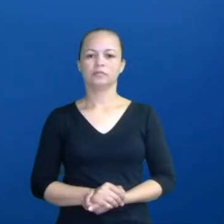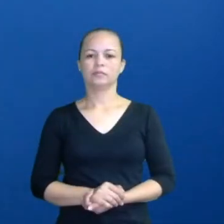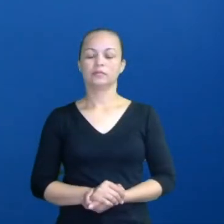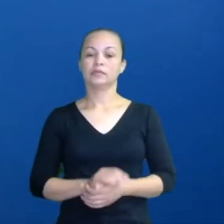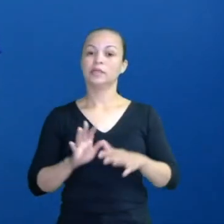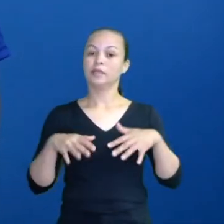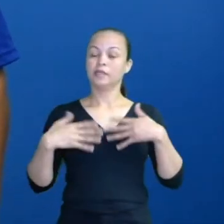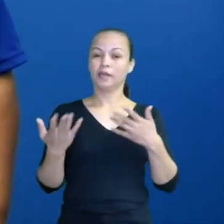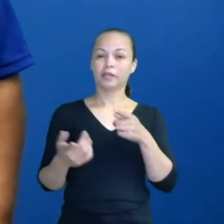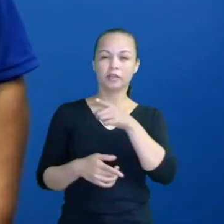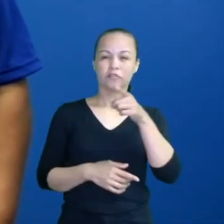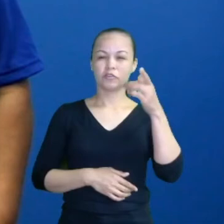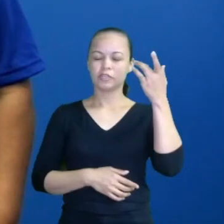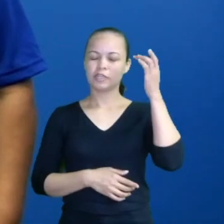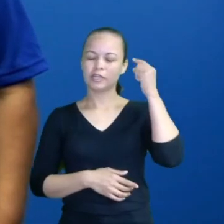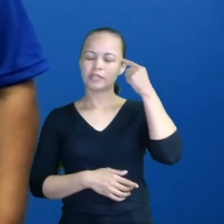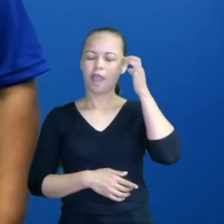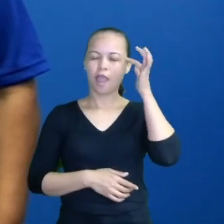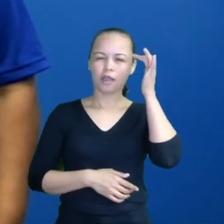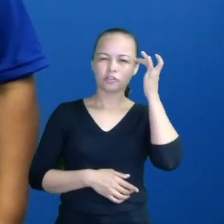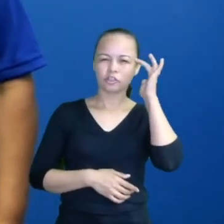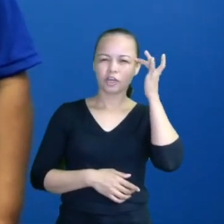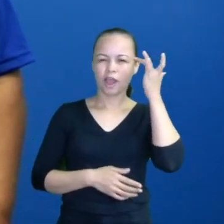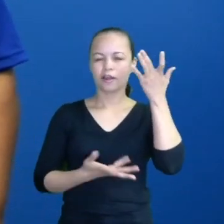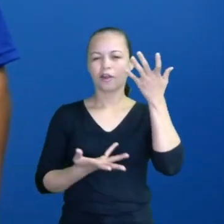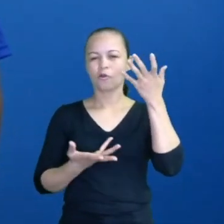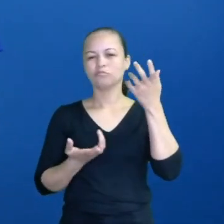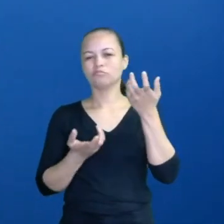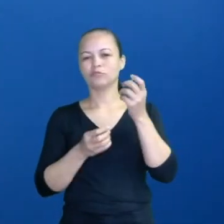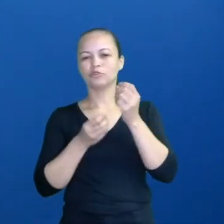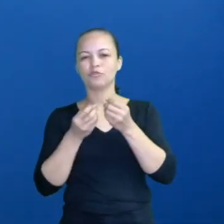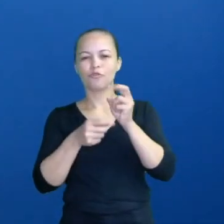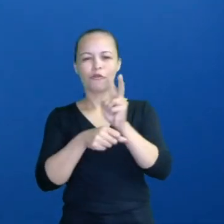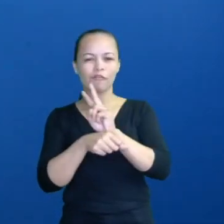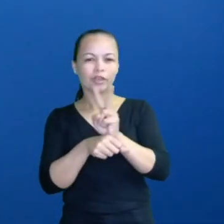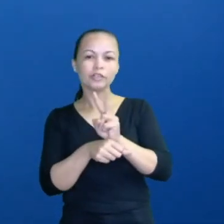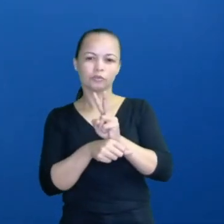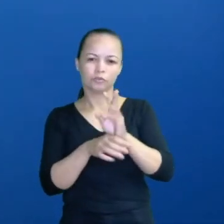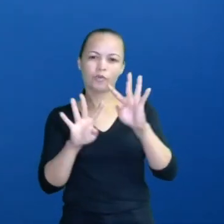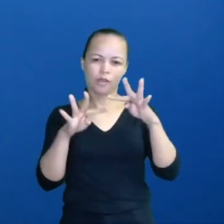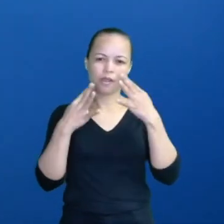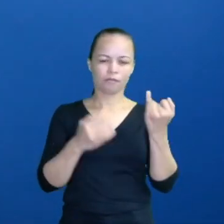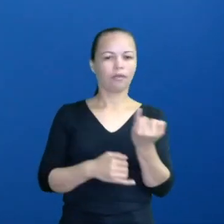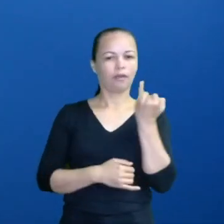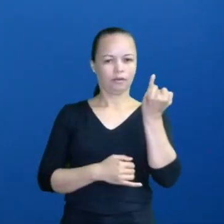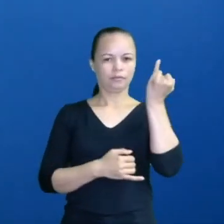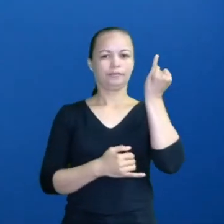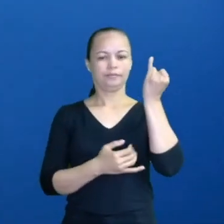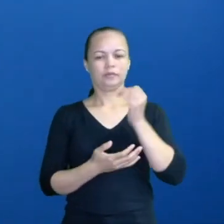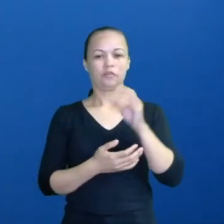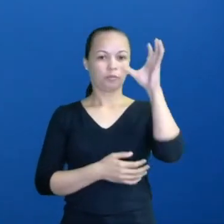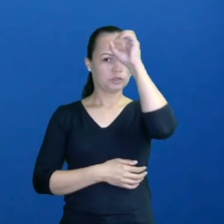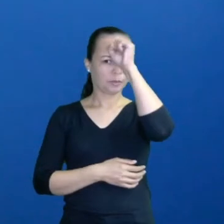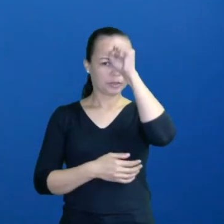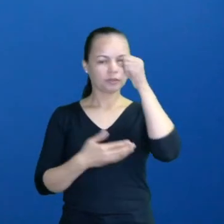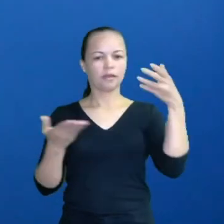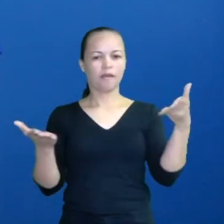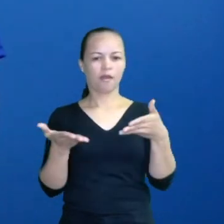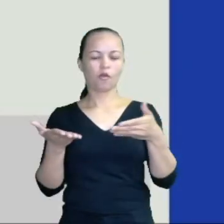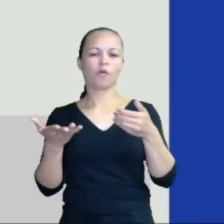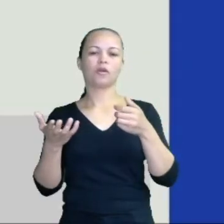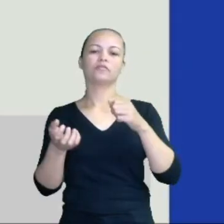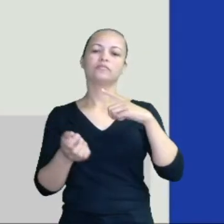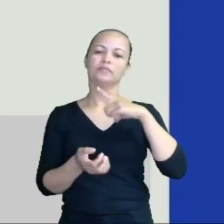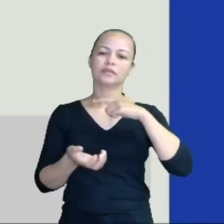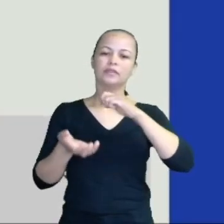E aí, gente, o que é que vocês acharam do vídeo? Interessante, não é? Então, vamos aprender? Vamos para a nossa atividade agora,